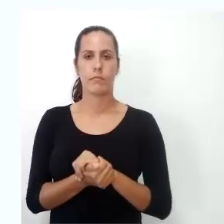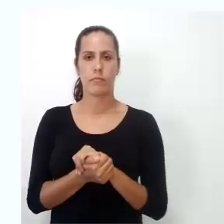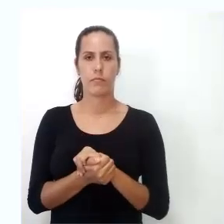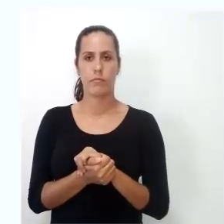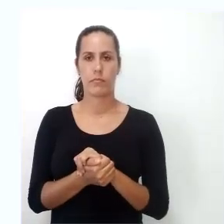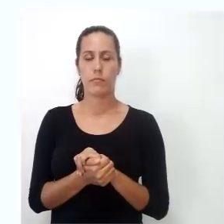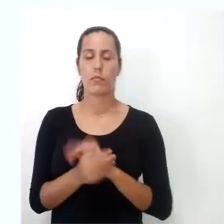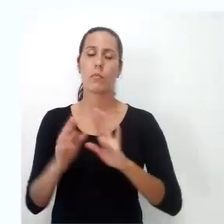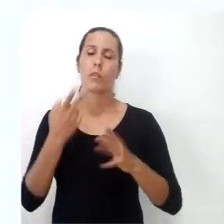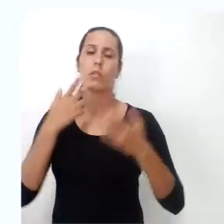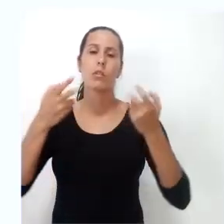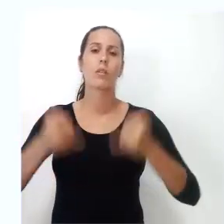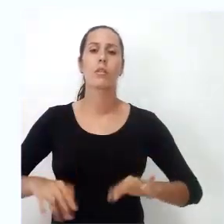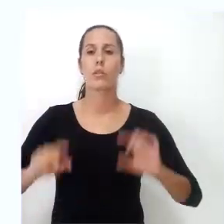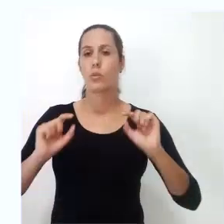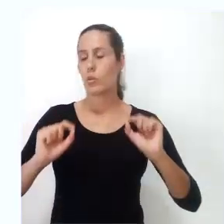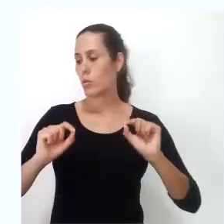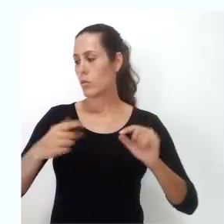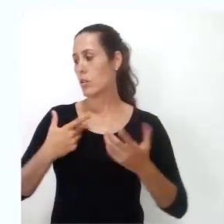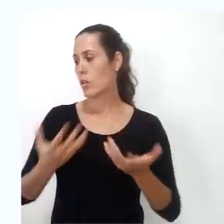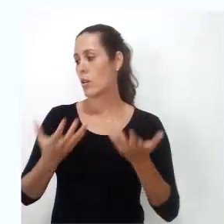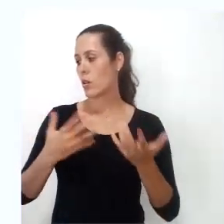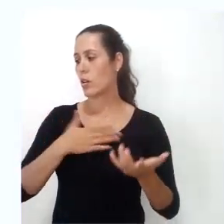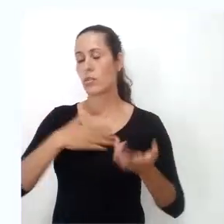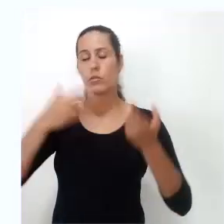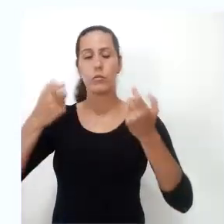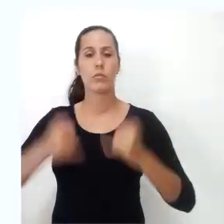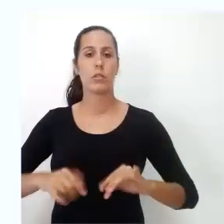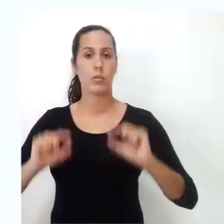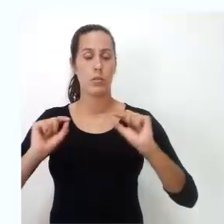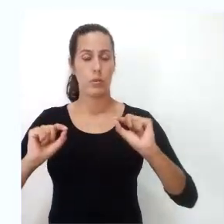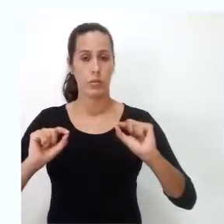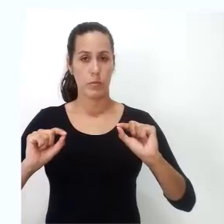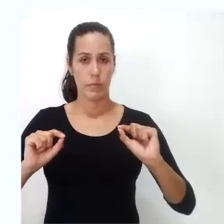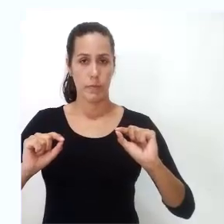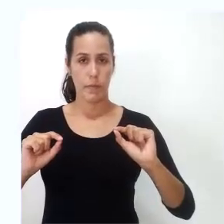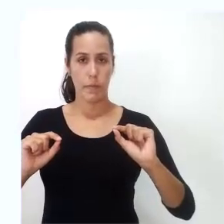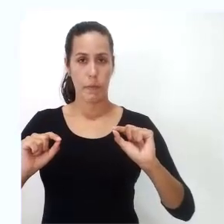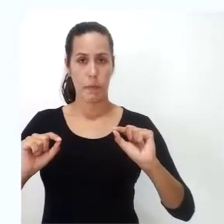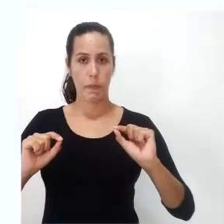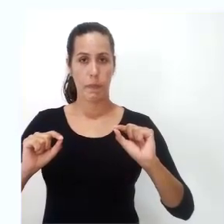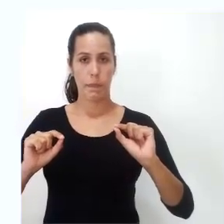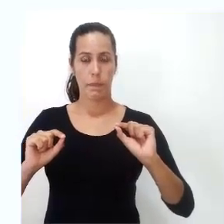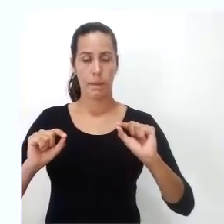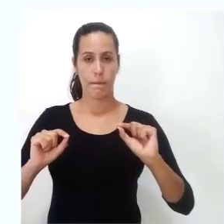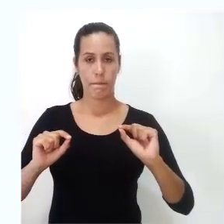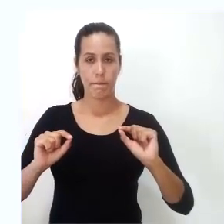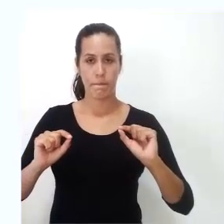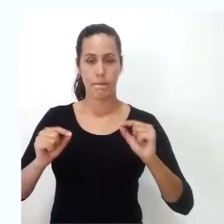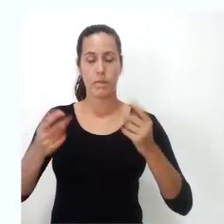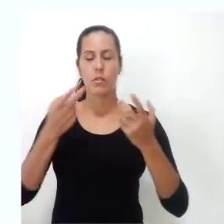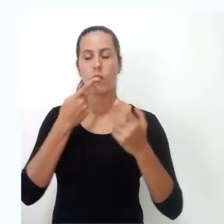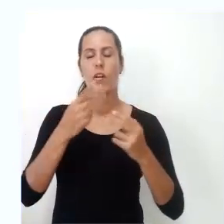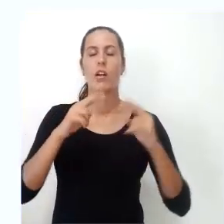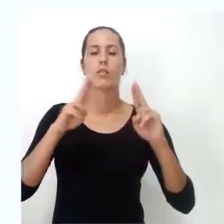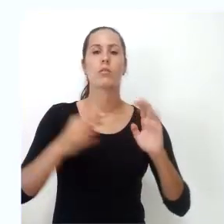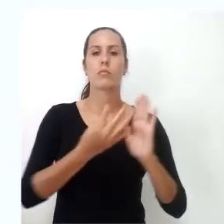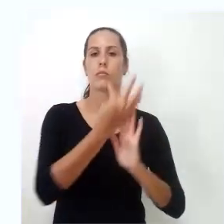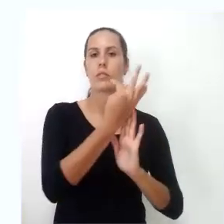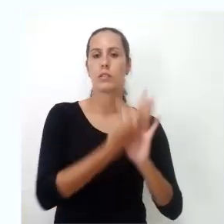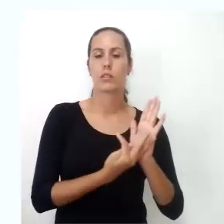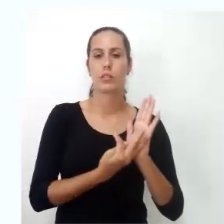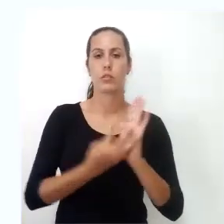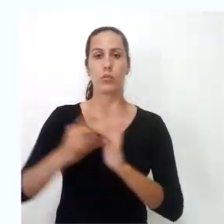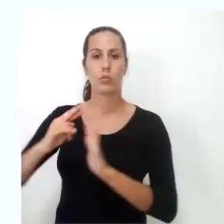Então aqui, em outras palavras, certo? Gostaria de salientar a seguinte questão. Quando eu falo a vocês